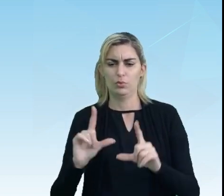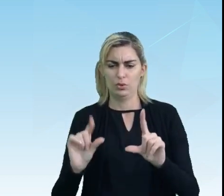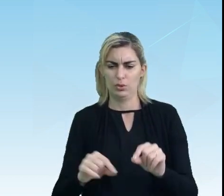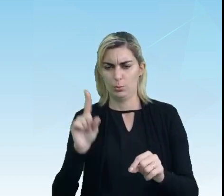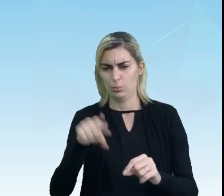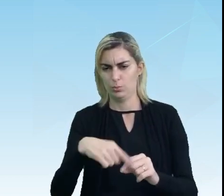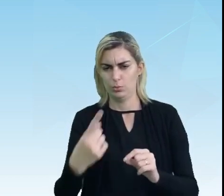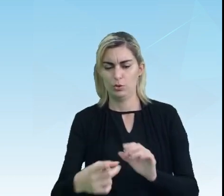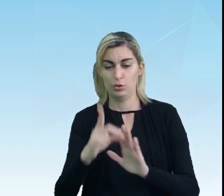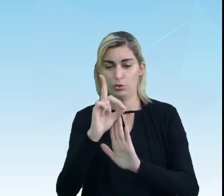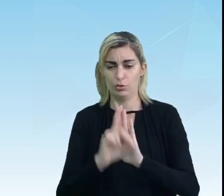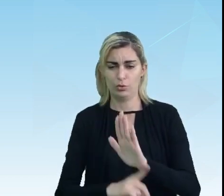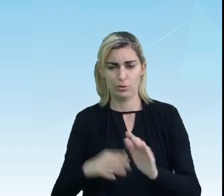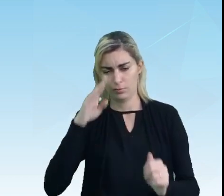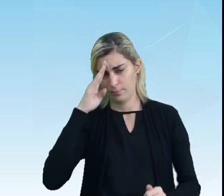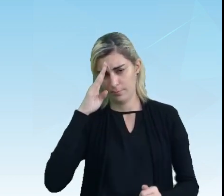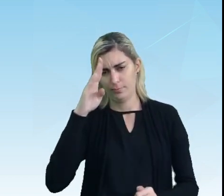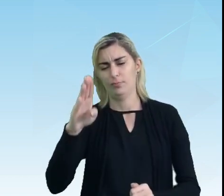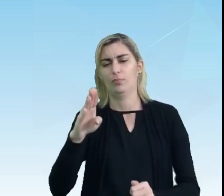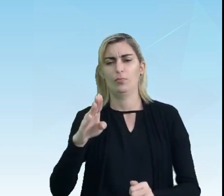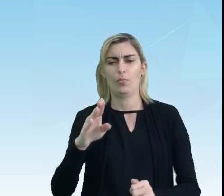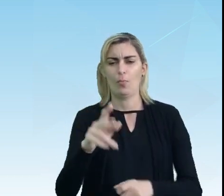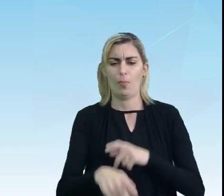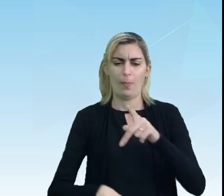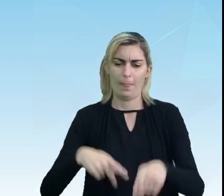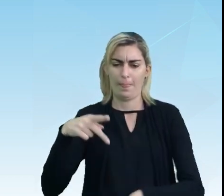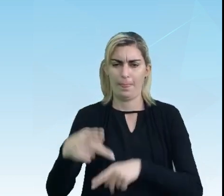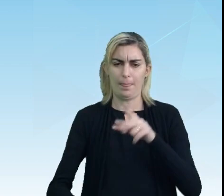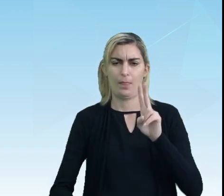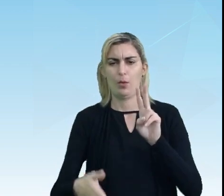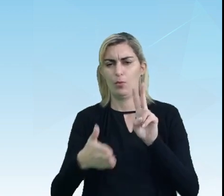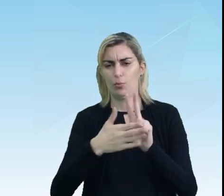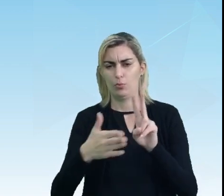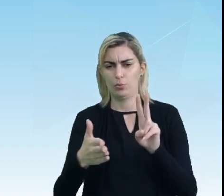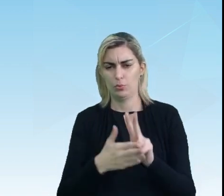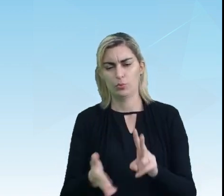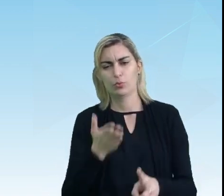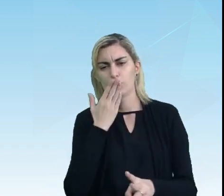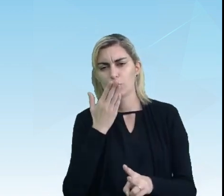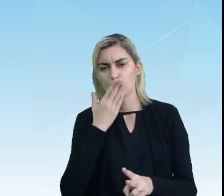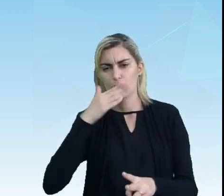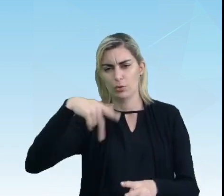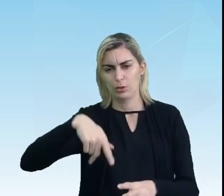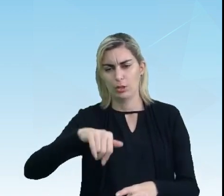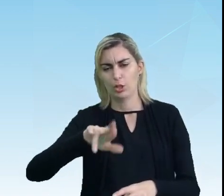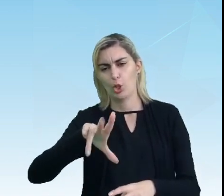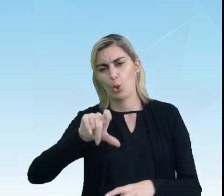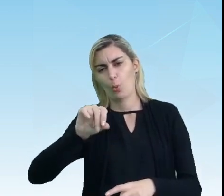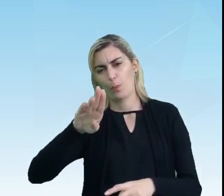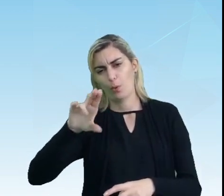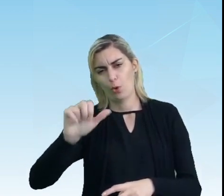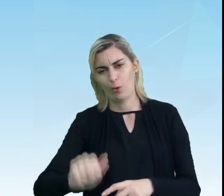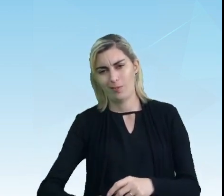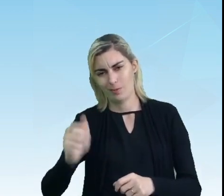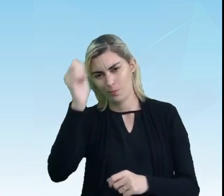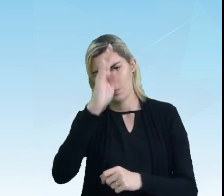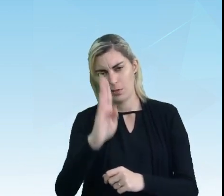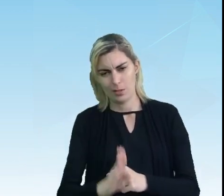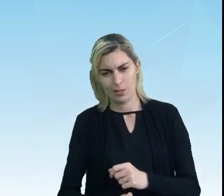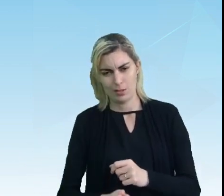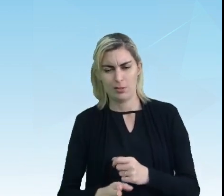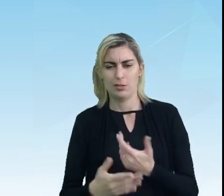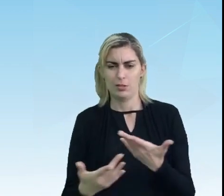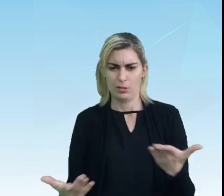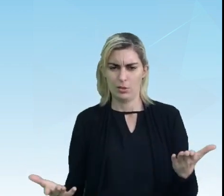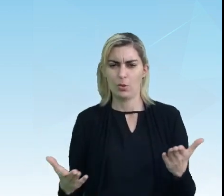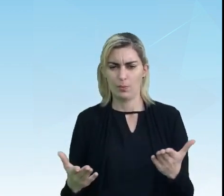direitos fundamentais dos povos tradicionais, que são os indígenas e os quilombolas no Brasil, e o aborígenes, maiorias,